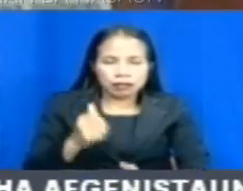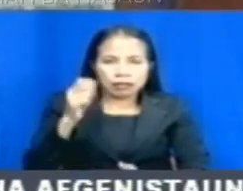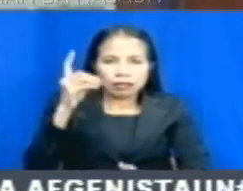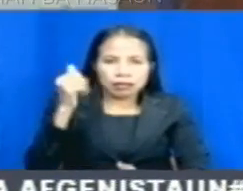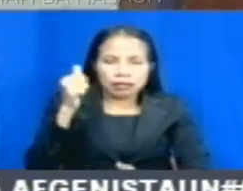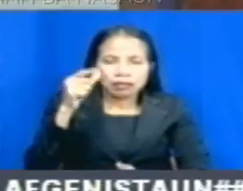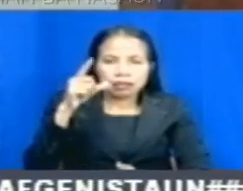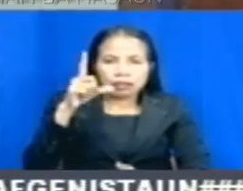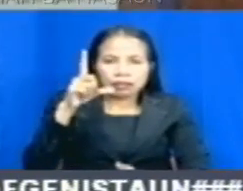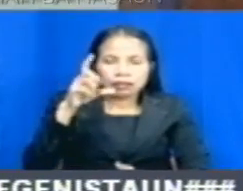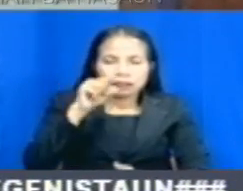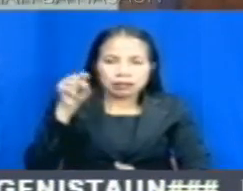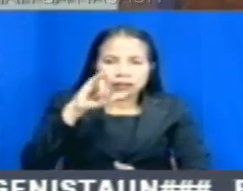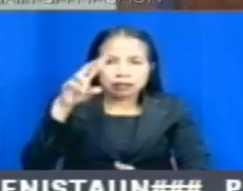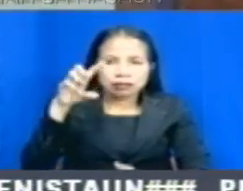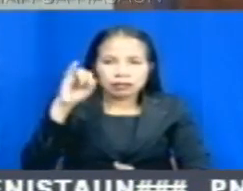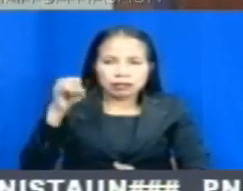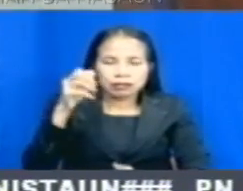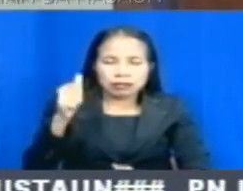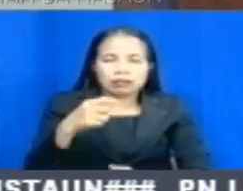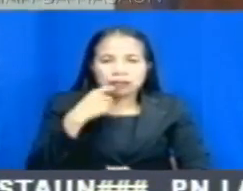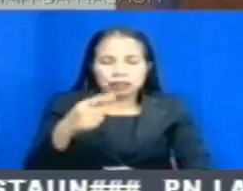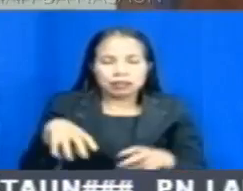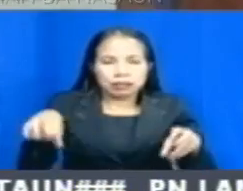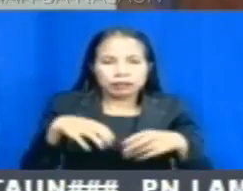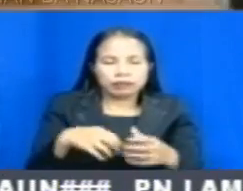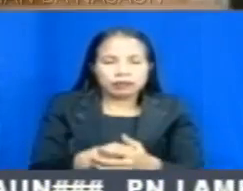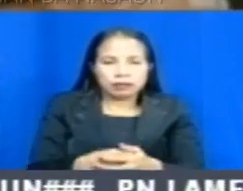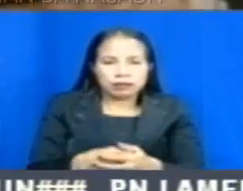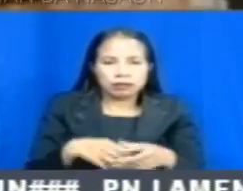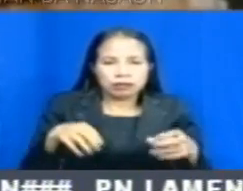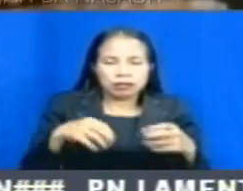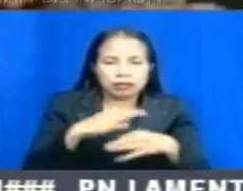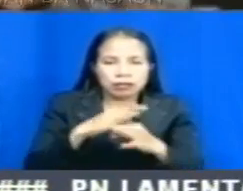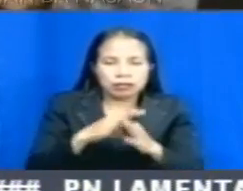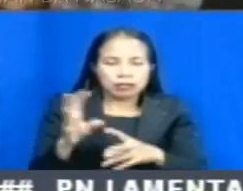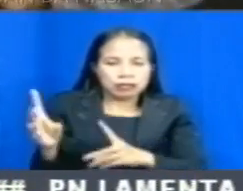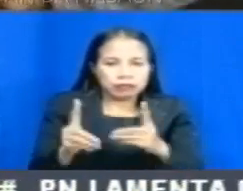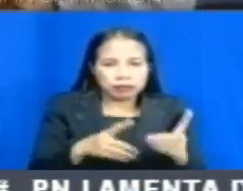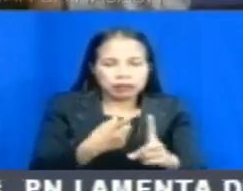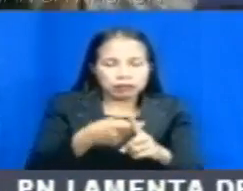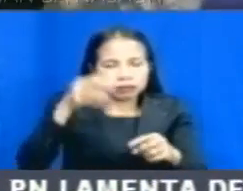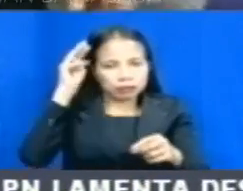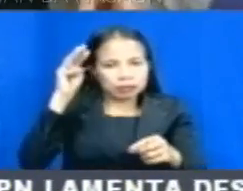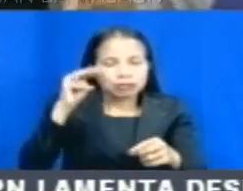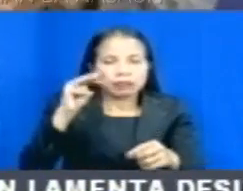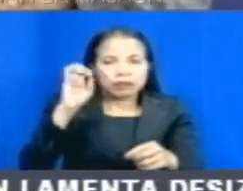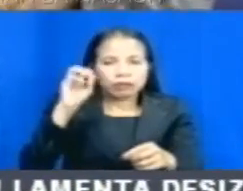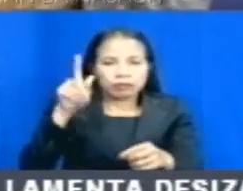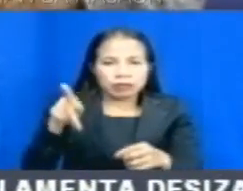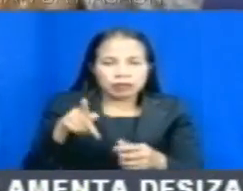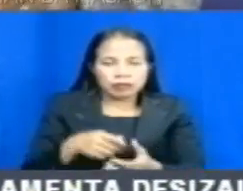Adalgisa Magno Hateten, processo de realização do projeto Reabilitação NE se implementa russo Ministério Obras